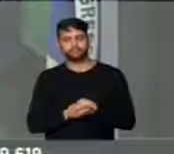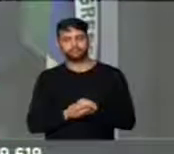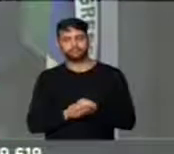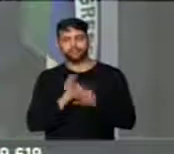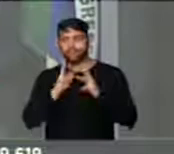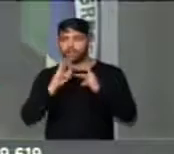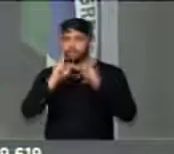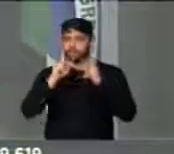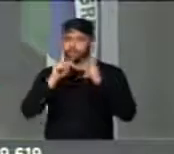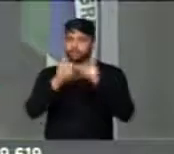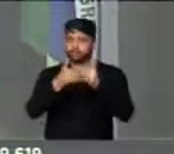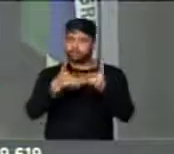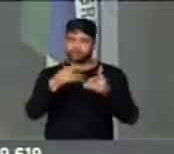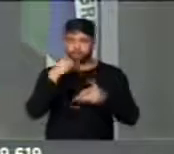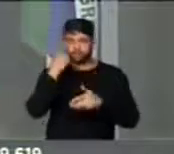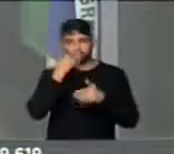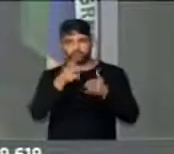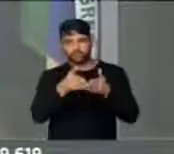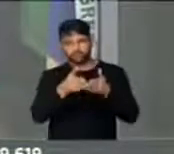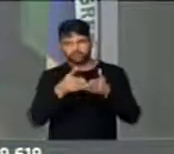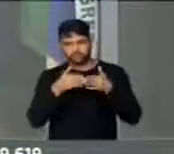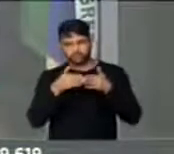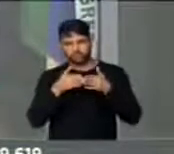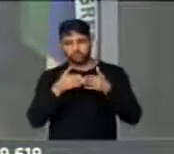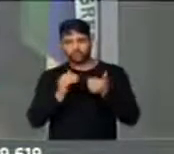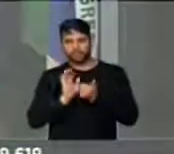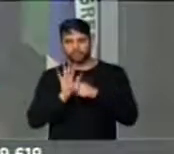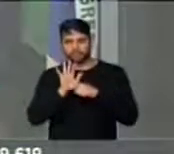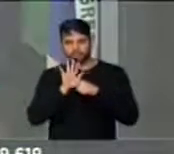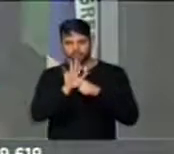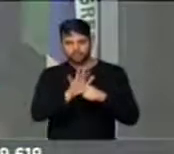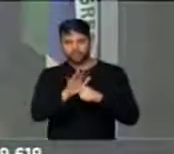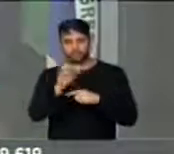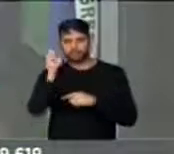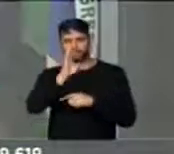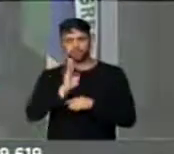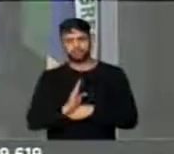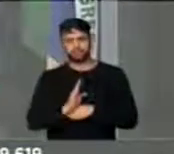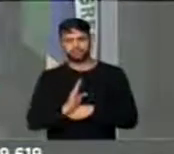a todos que ajudem o Brasil.